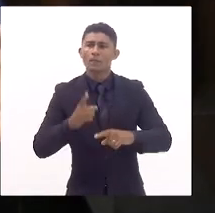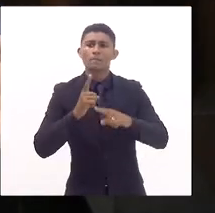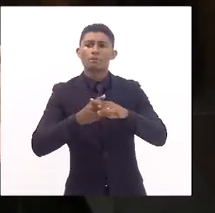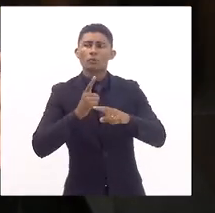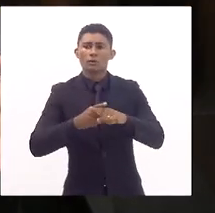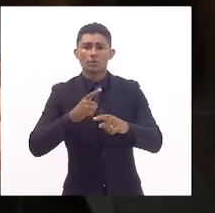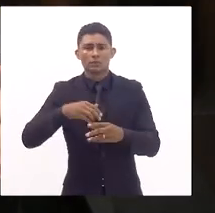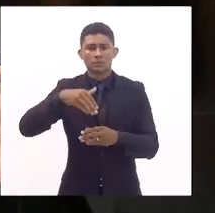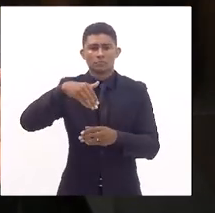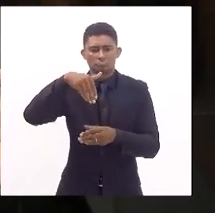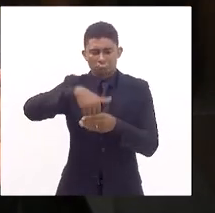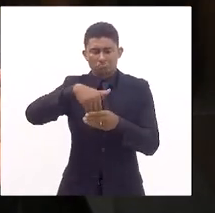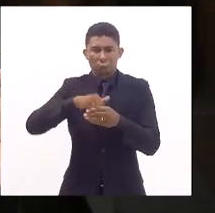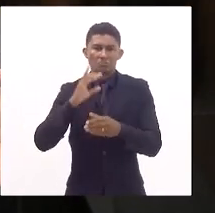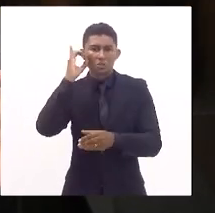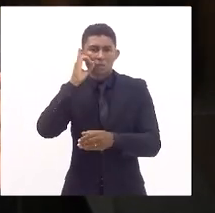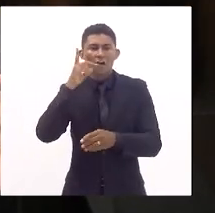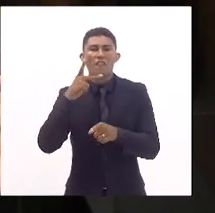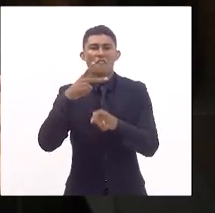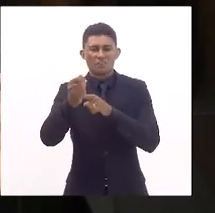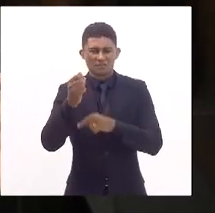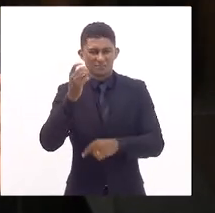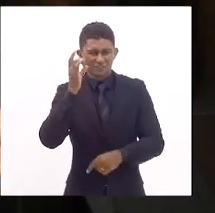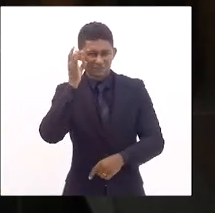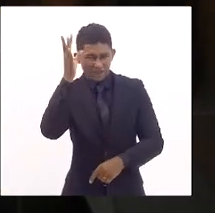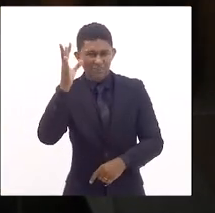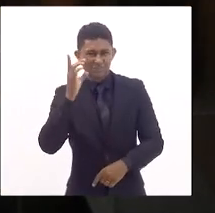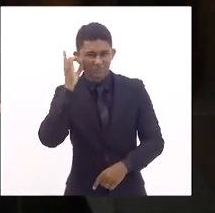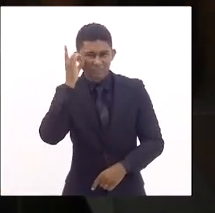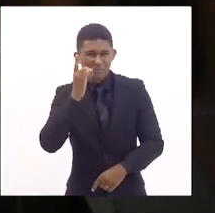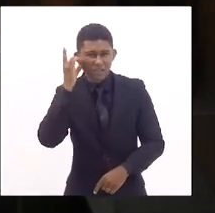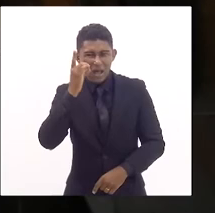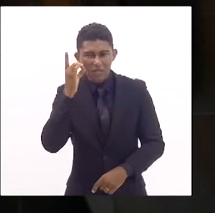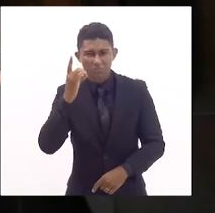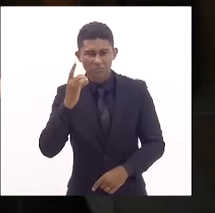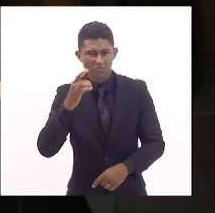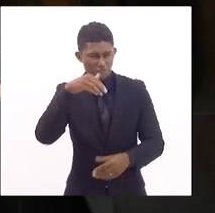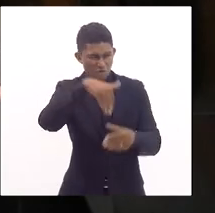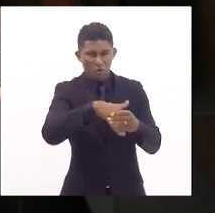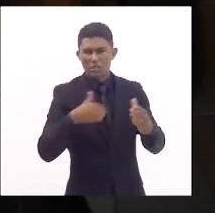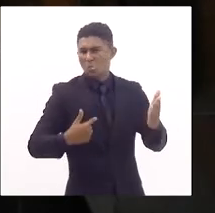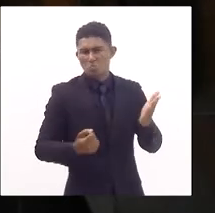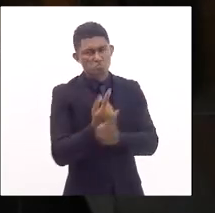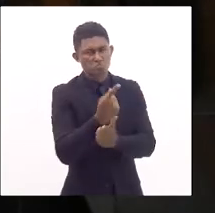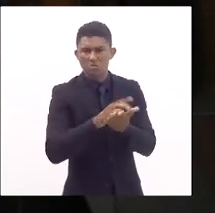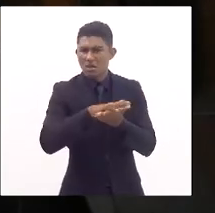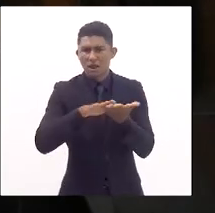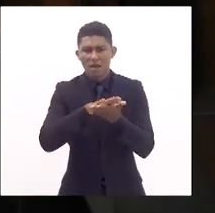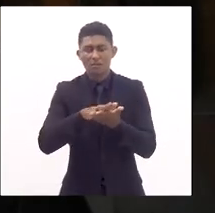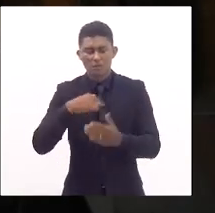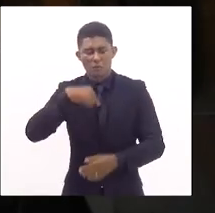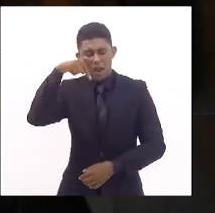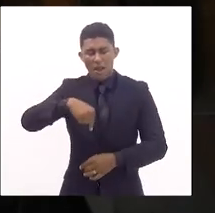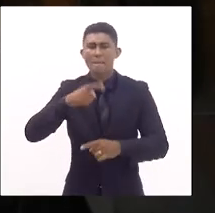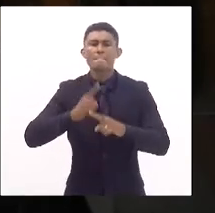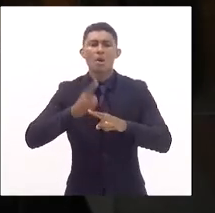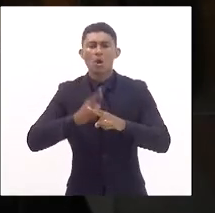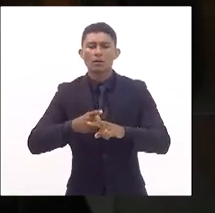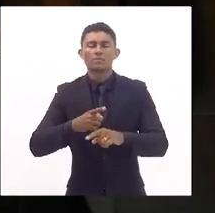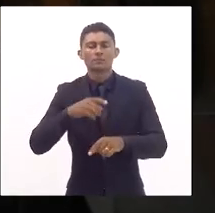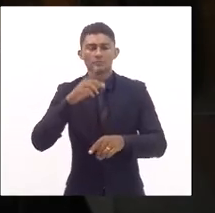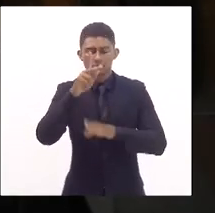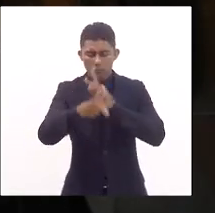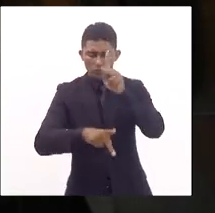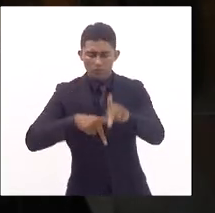qualquer um que ganhou a eleição de deputado e e sem comprar voto como multi Compro mas eu estou aqui porque o povo me que eu